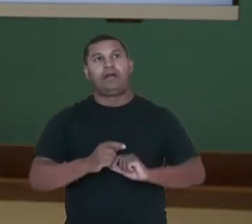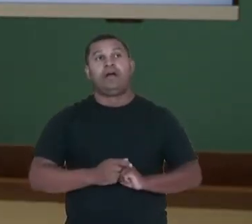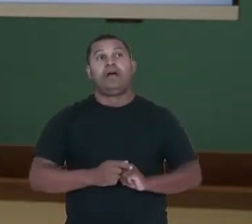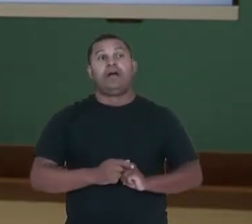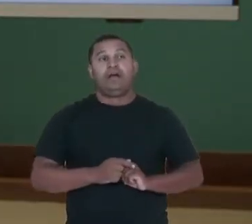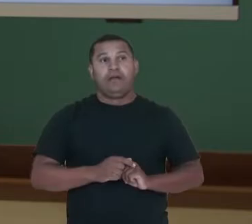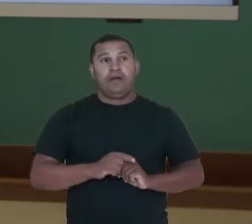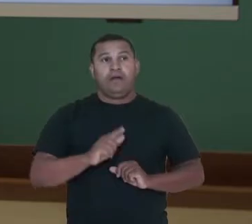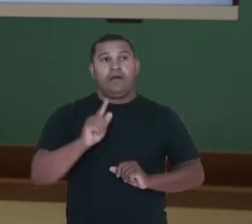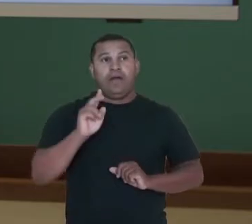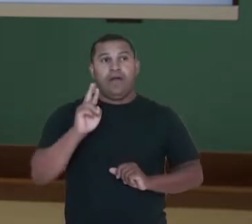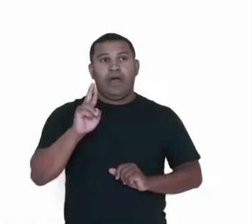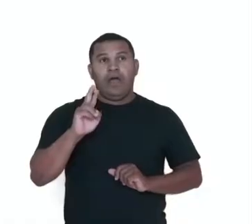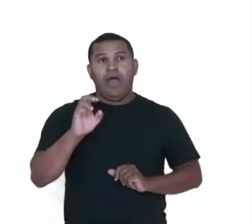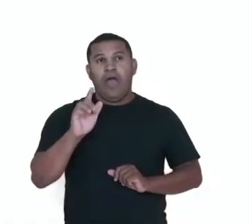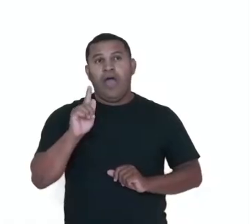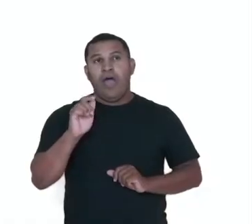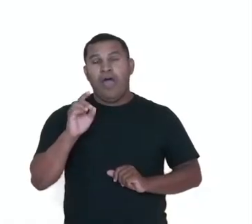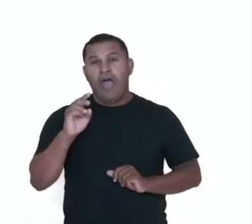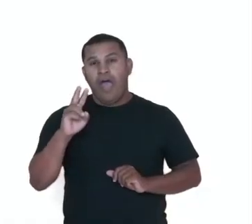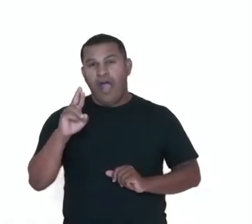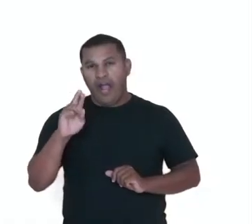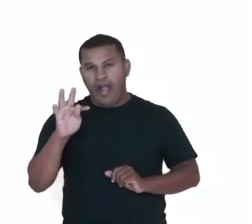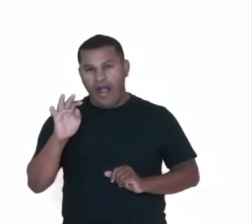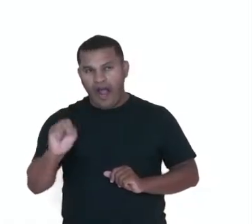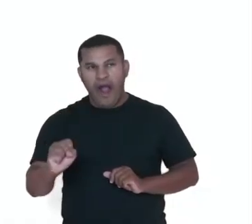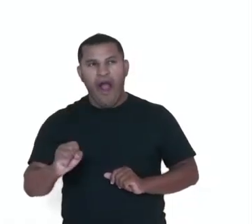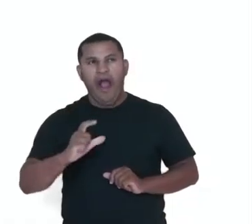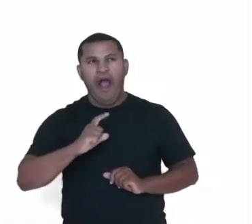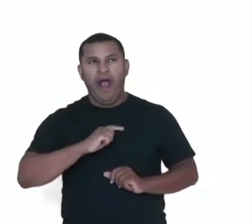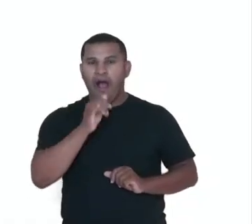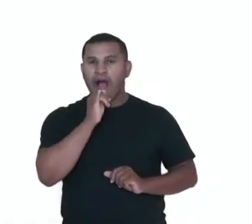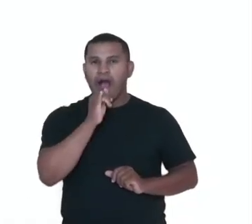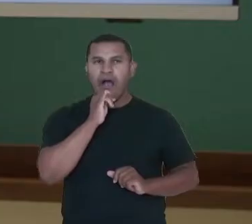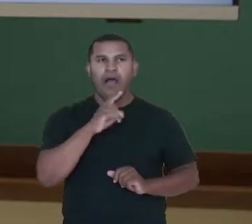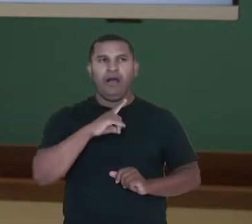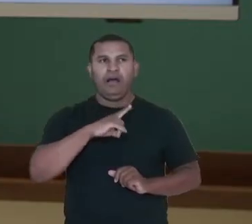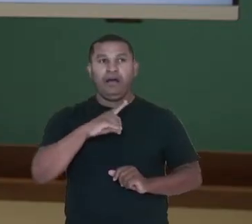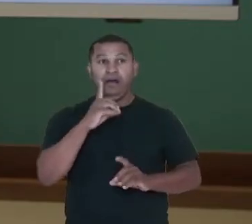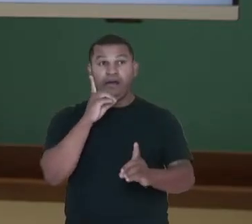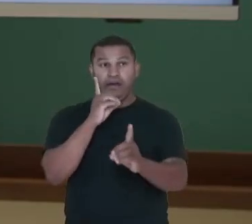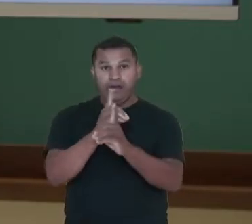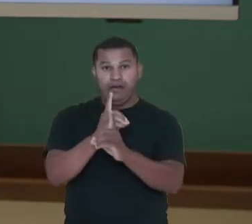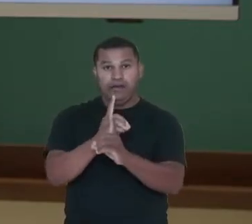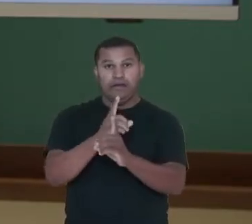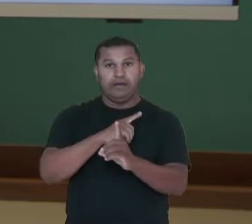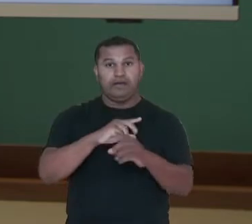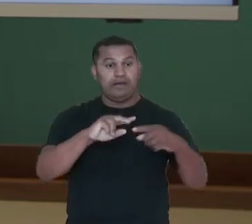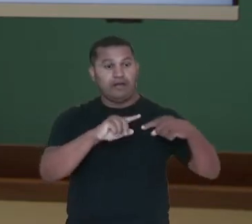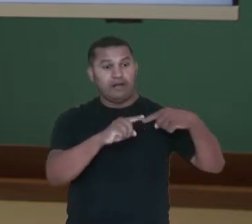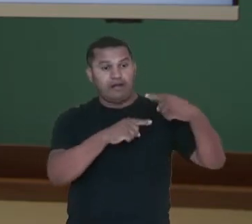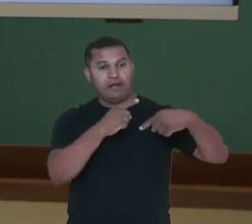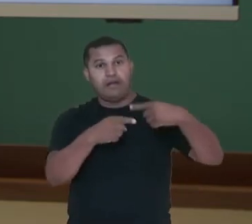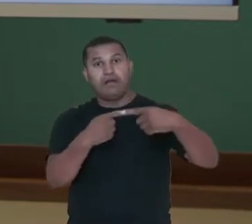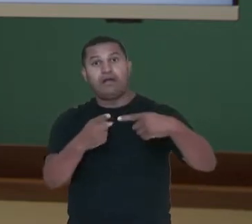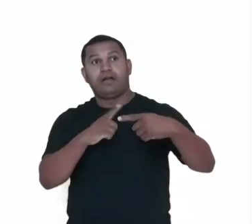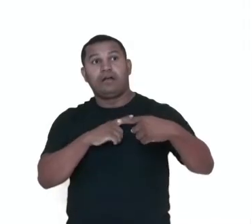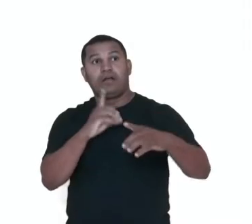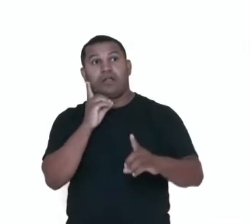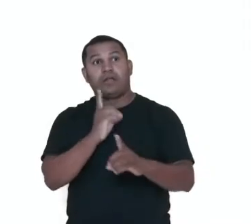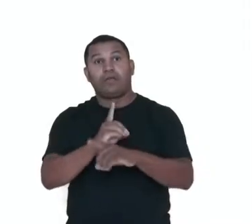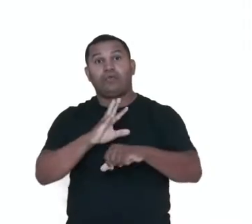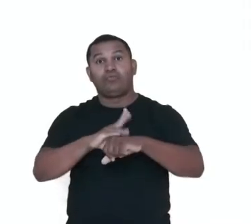Então, qual é o objetivo da nossa aula? Reconhecer o conceito de doenças emergentes e a relação com a genética. Alguma vez você